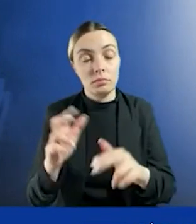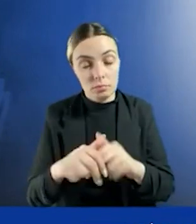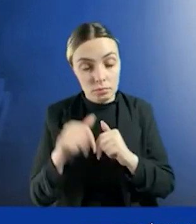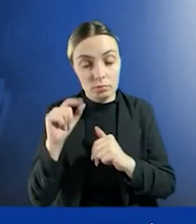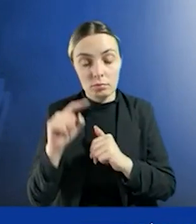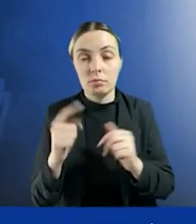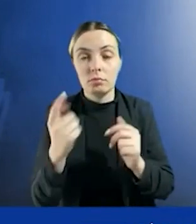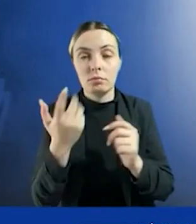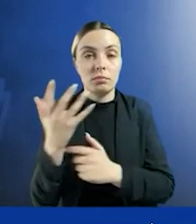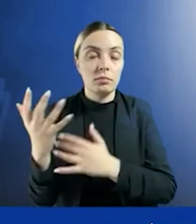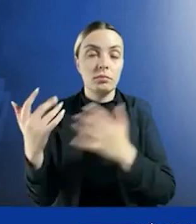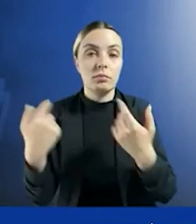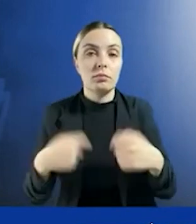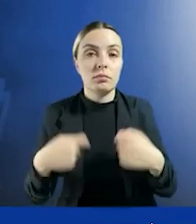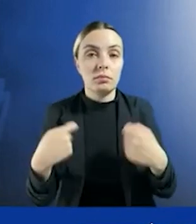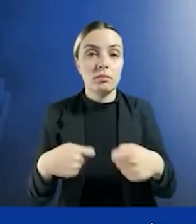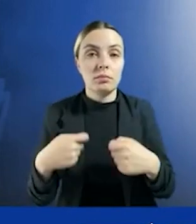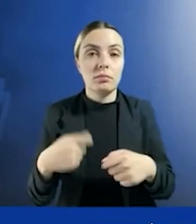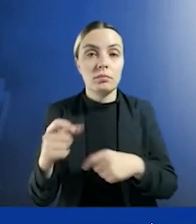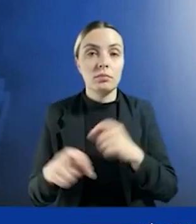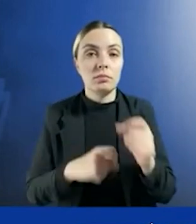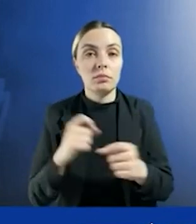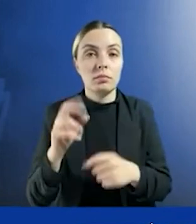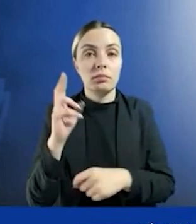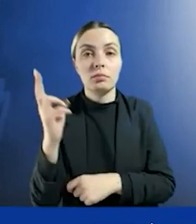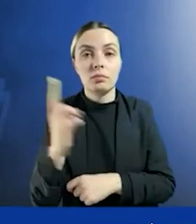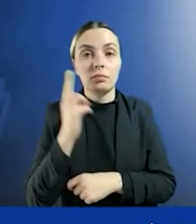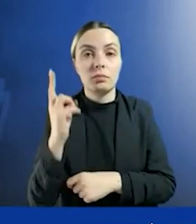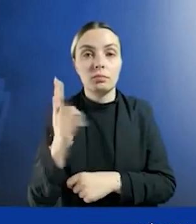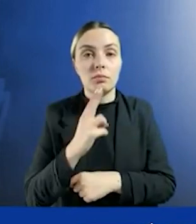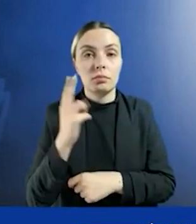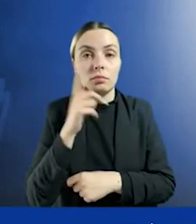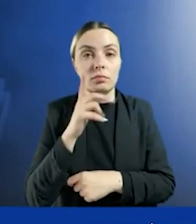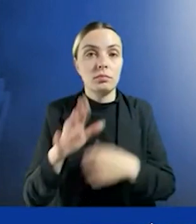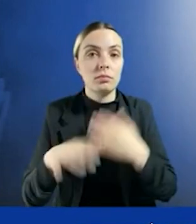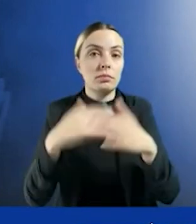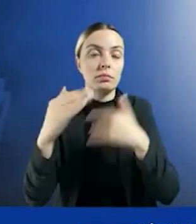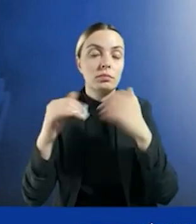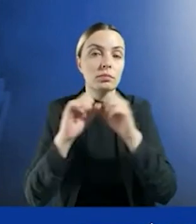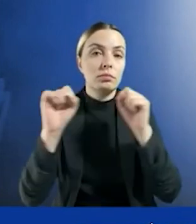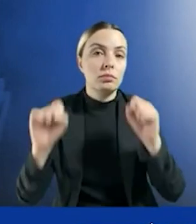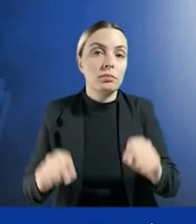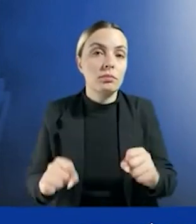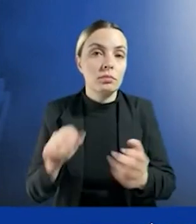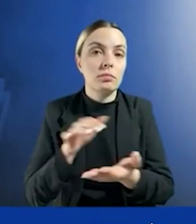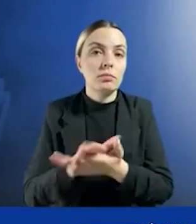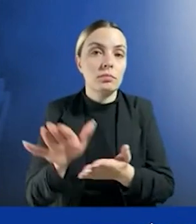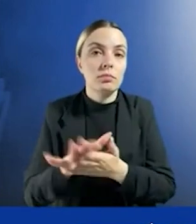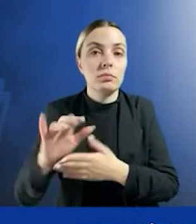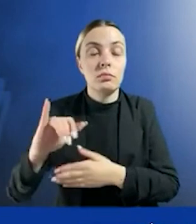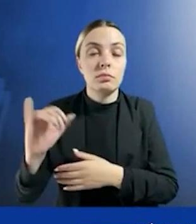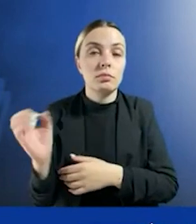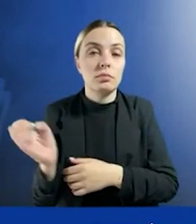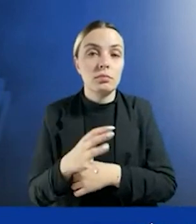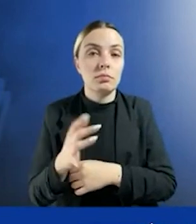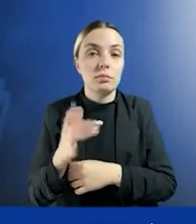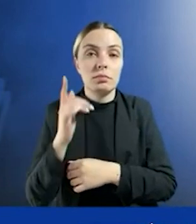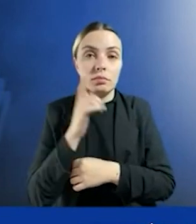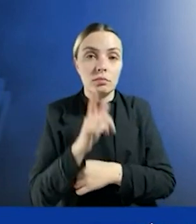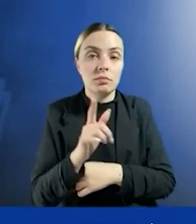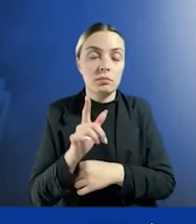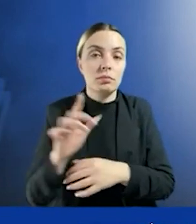uma necessidade forte e urgente de desenvolver sistemas de produção inovadores que reconciliem